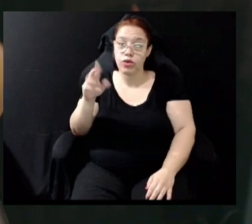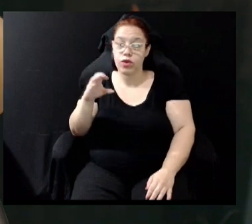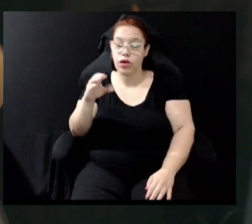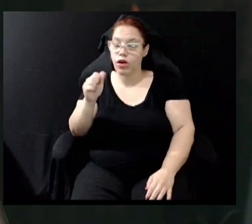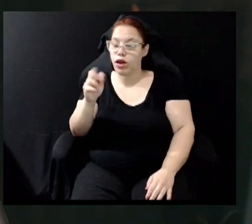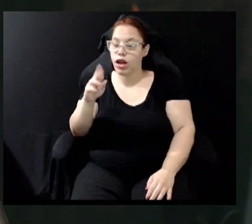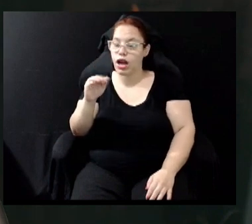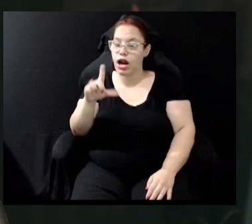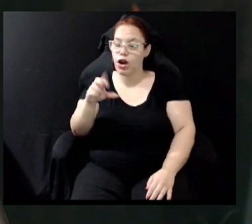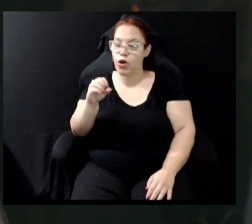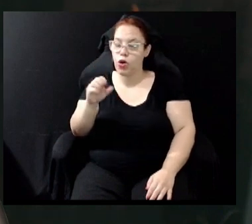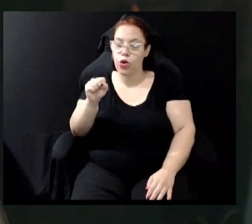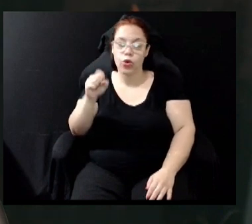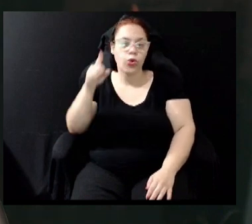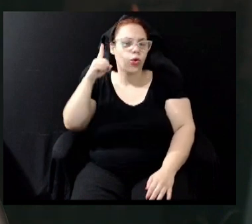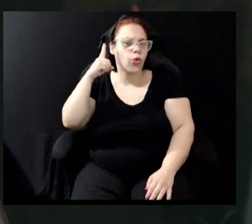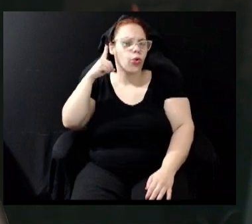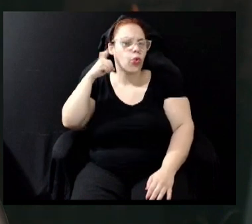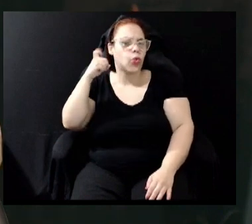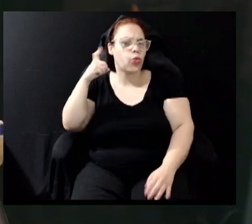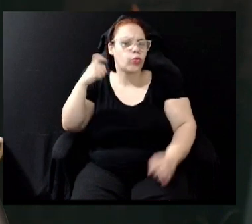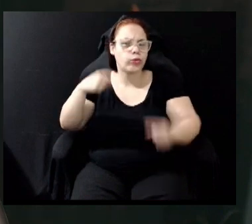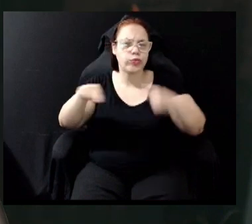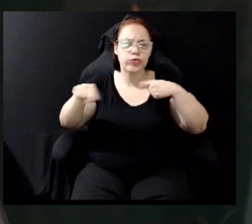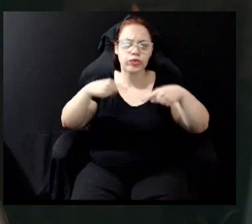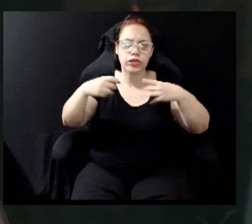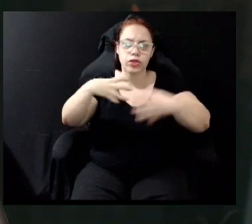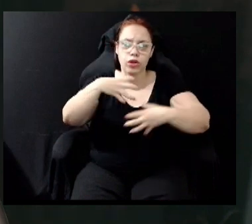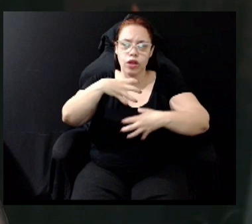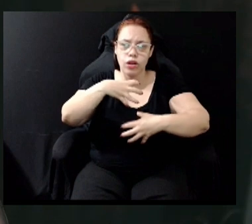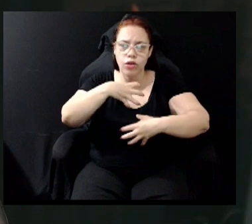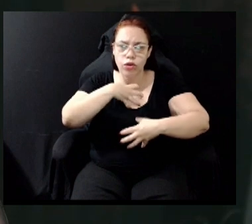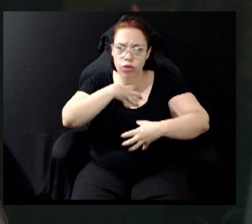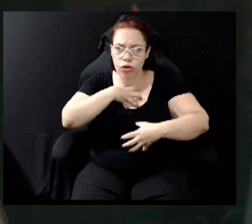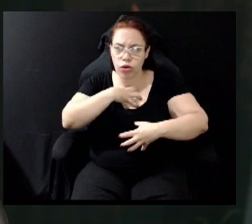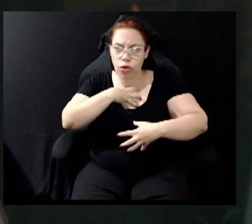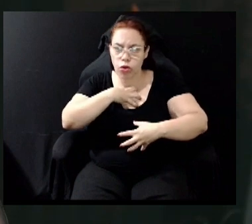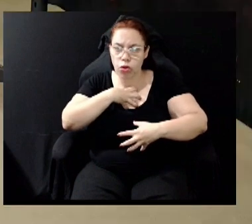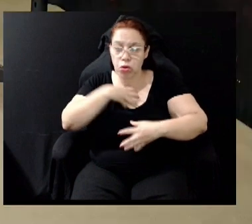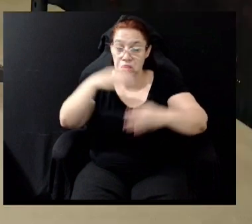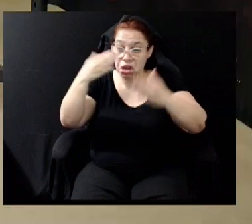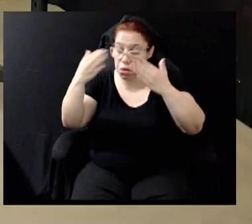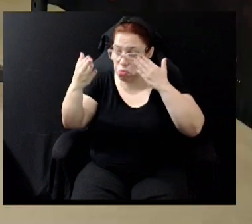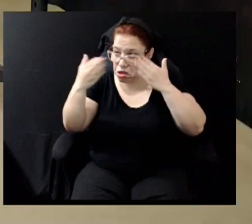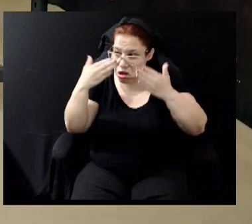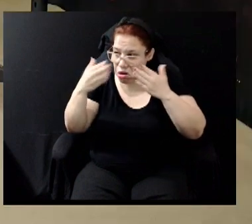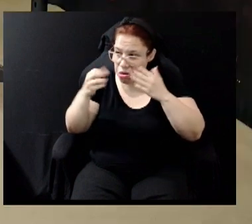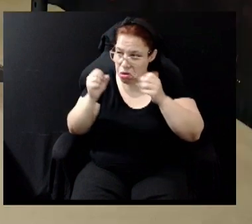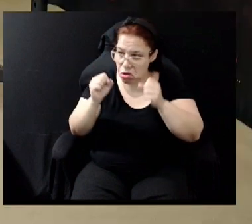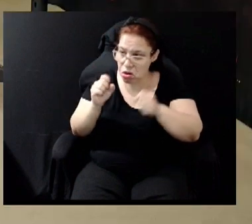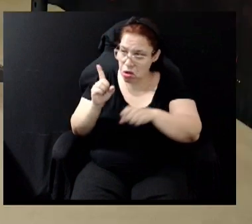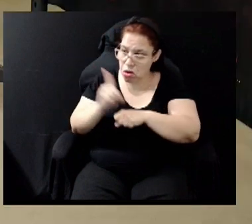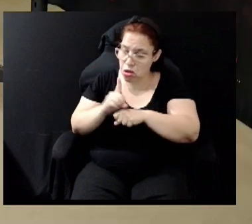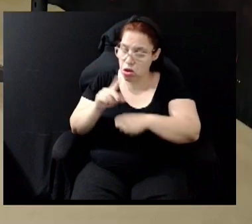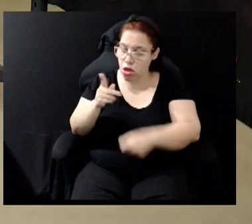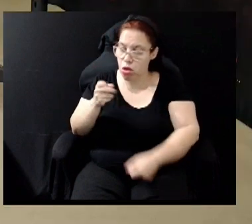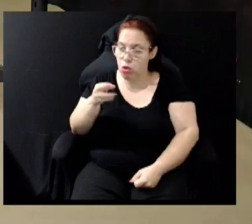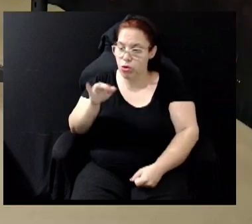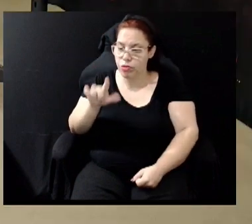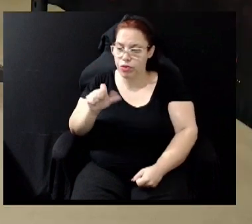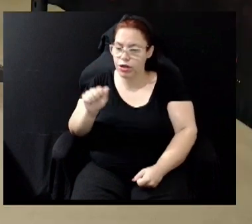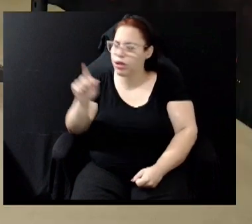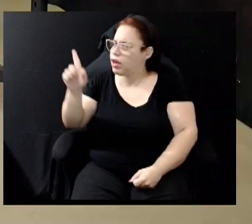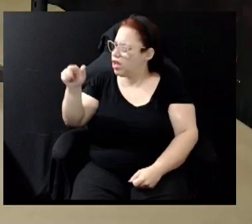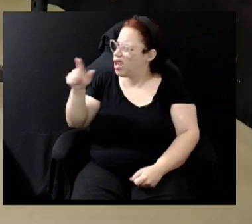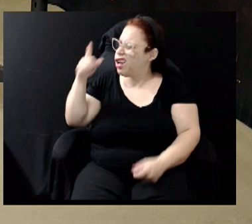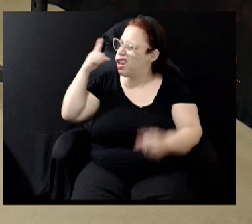ouvir músicas antigas me traz conforto, isso pode ser uma forma de terapia, doutora Priscila? É uma terapia ouvir música